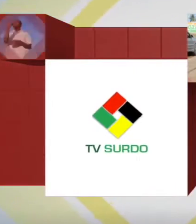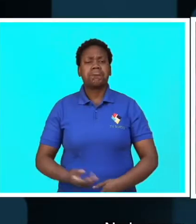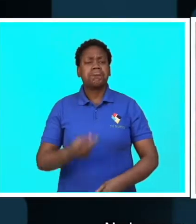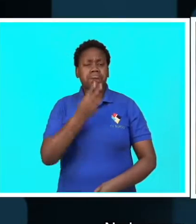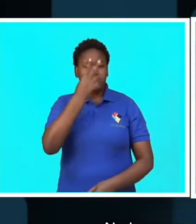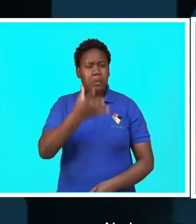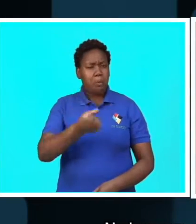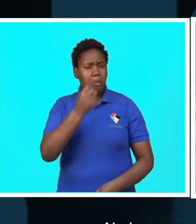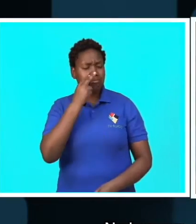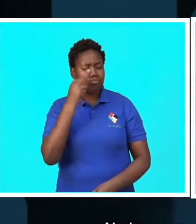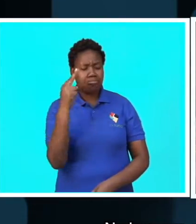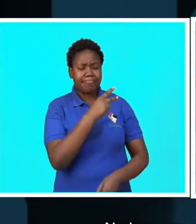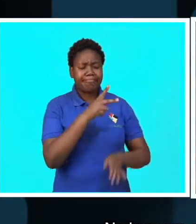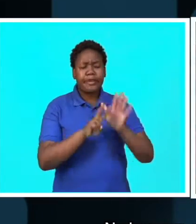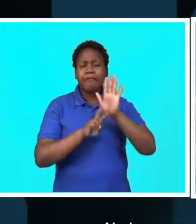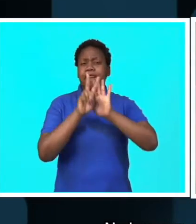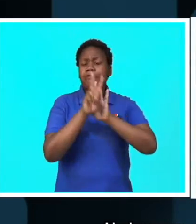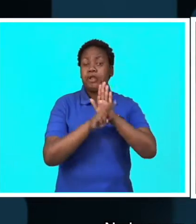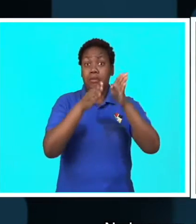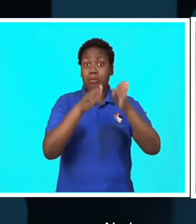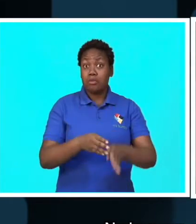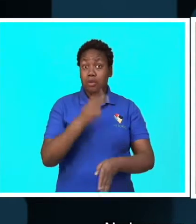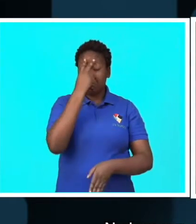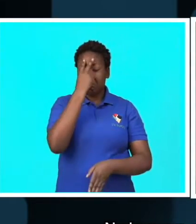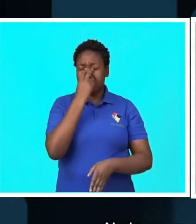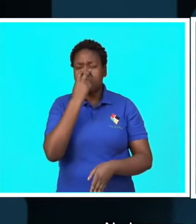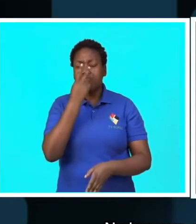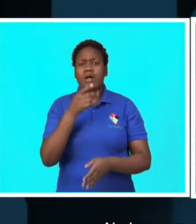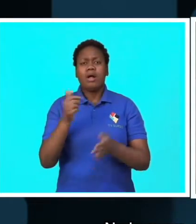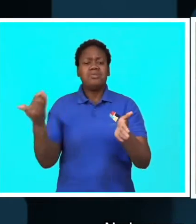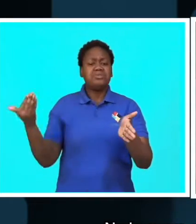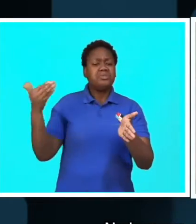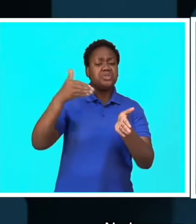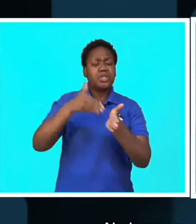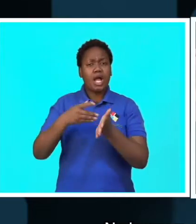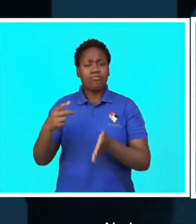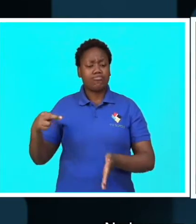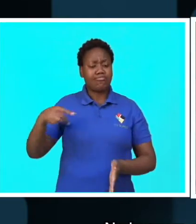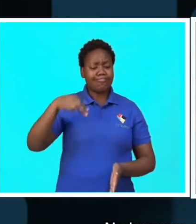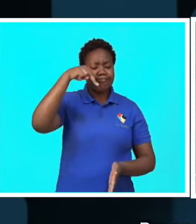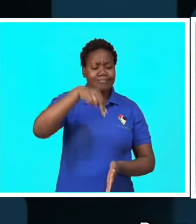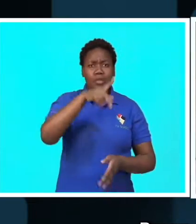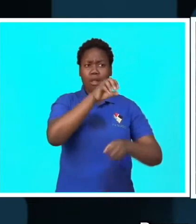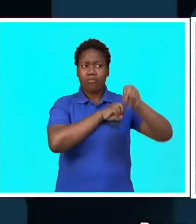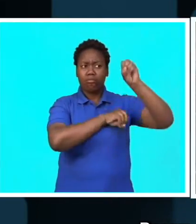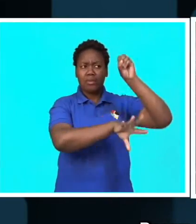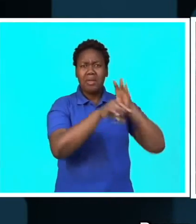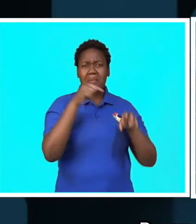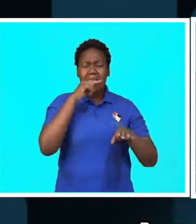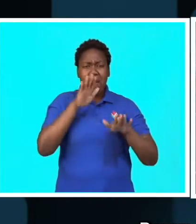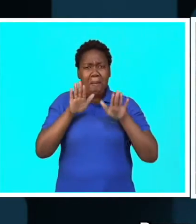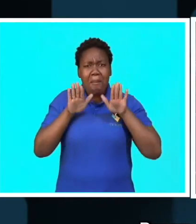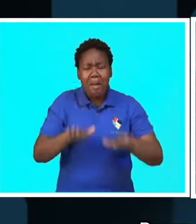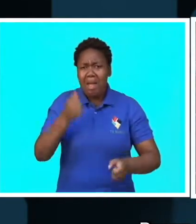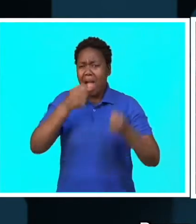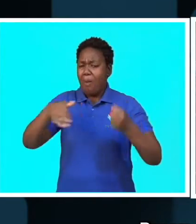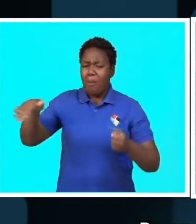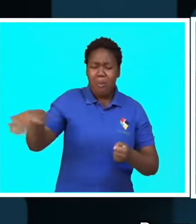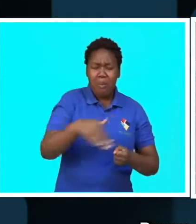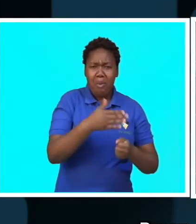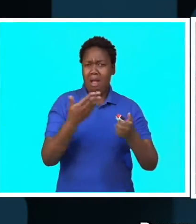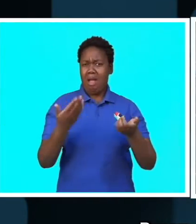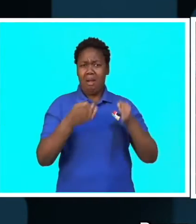Na imagem pode ver-se uma pessoa com deficiência visual a querer atravessar a estrada. Repare-se que no